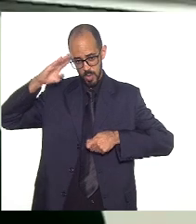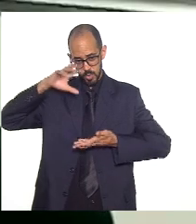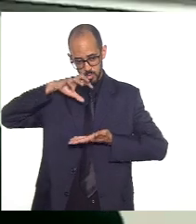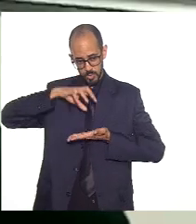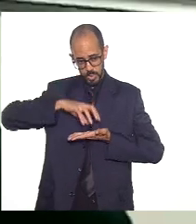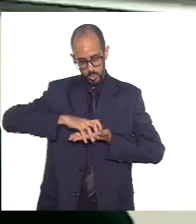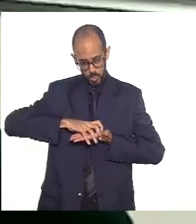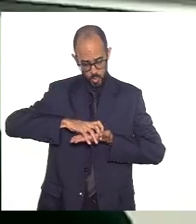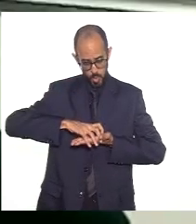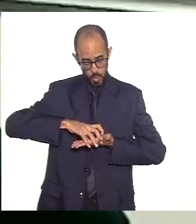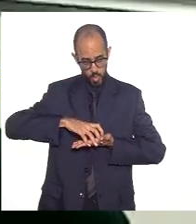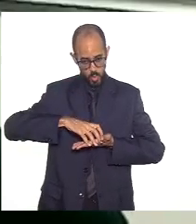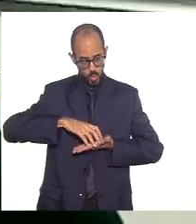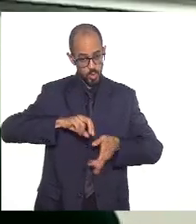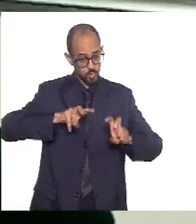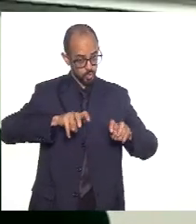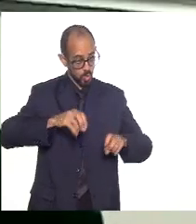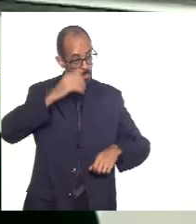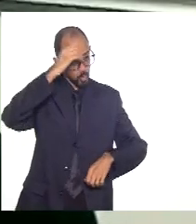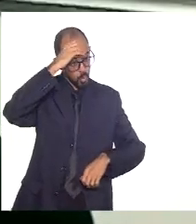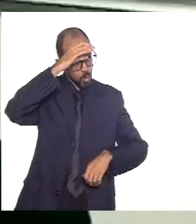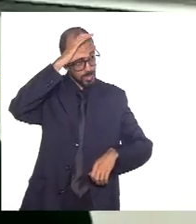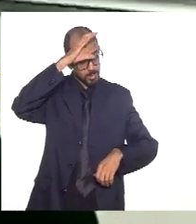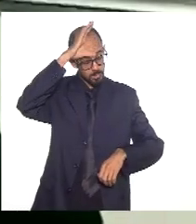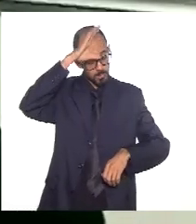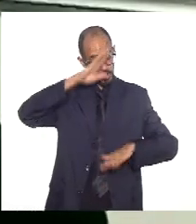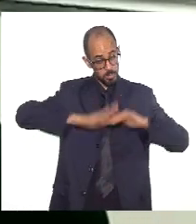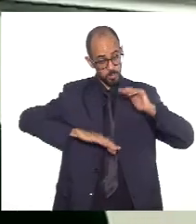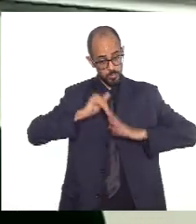ponto de vista do conhecimento, então só nele,